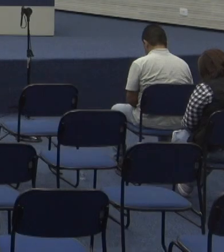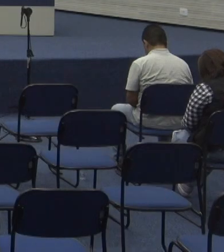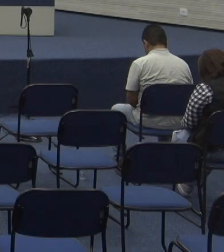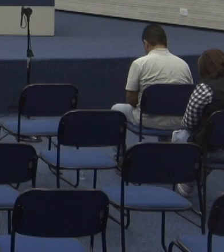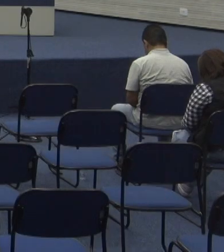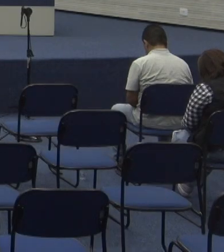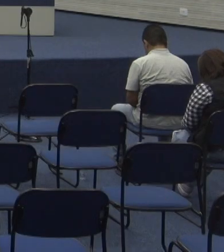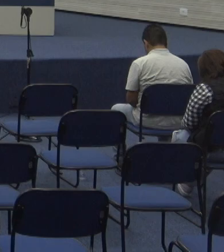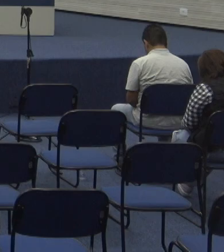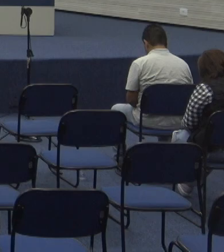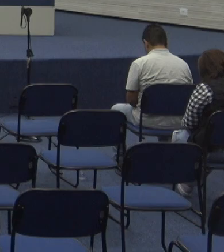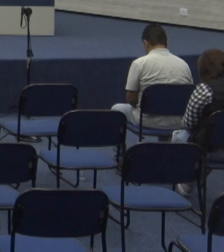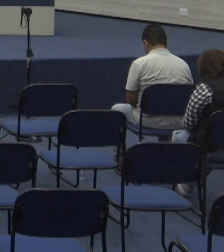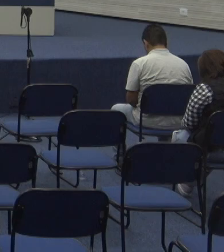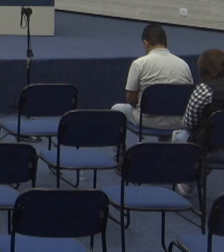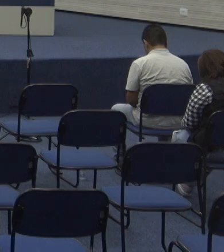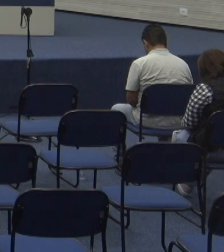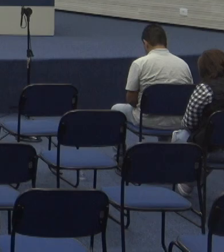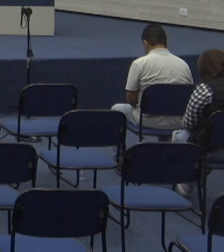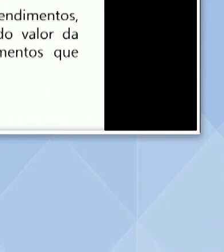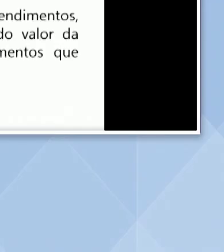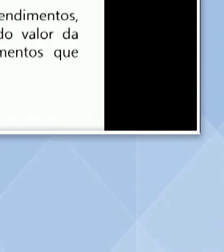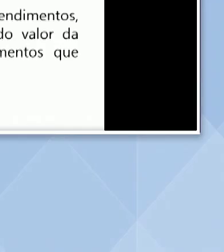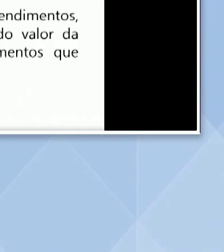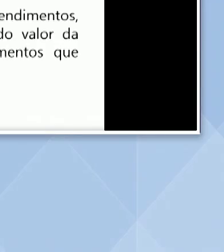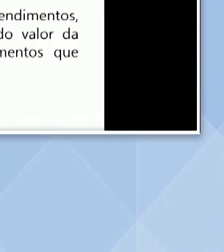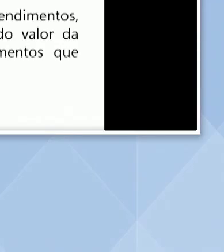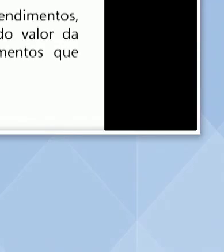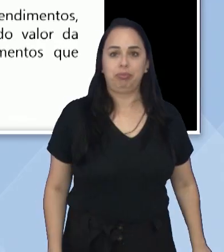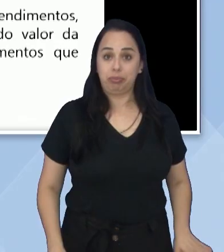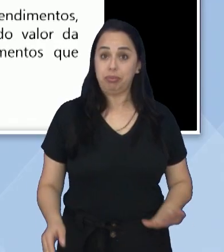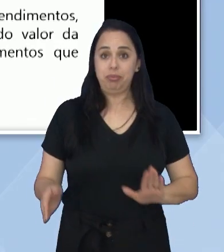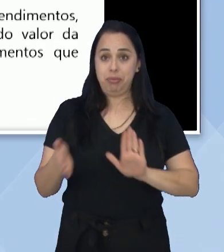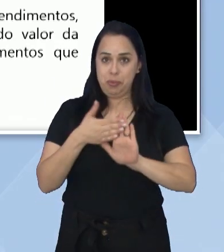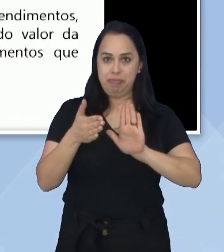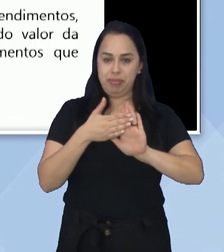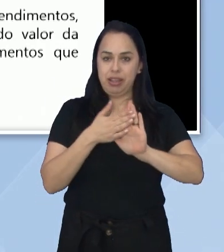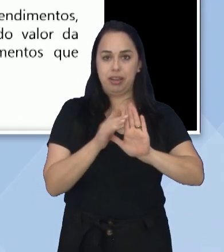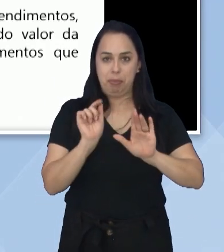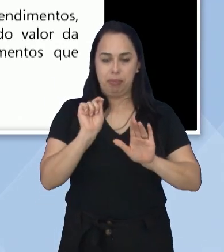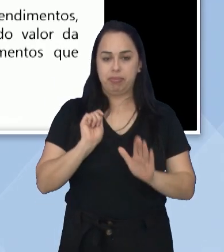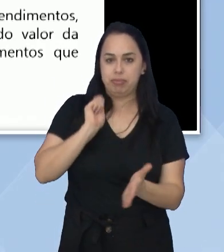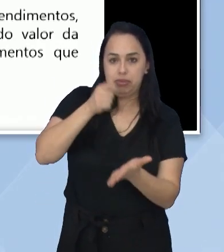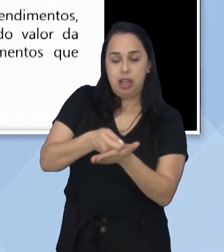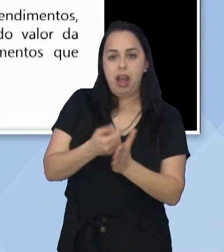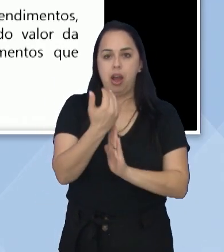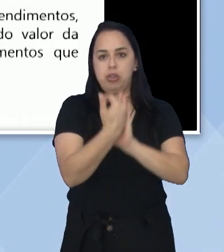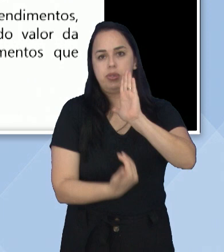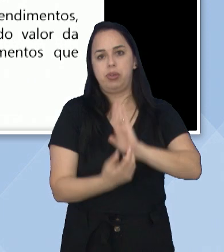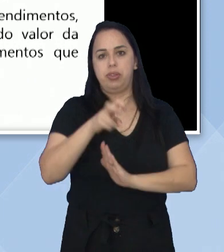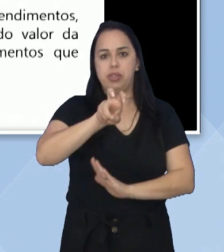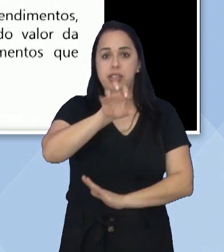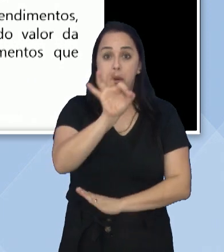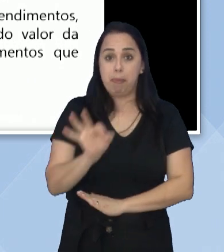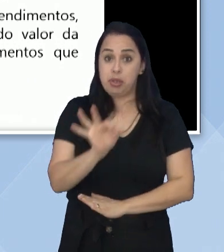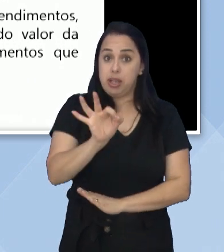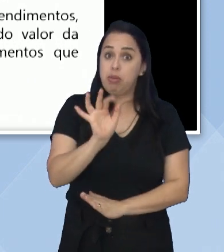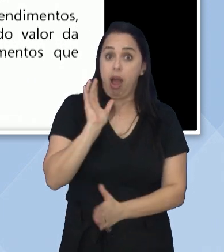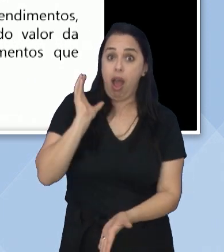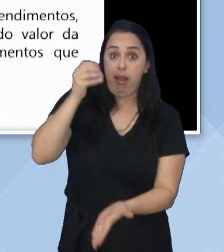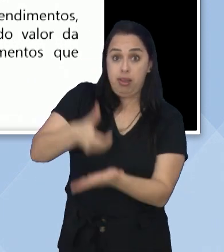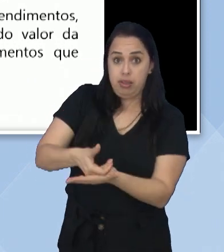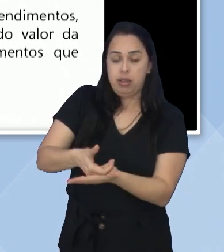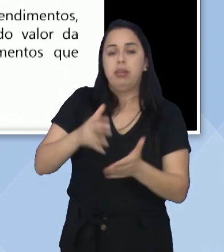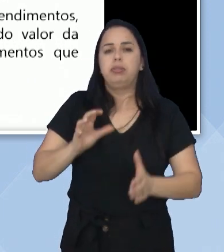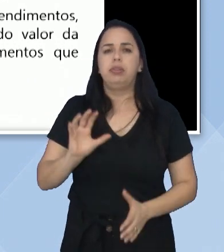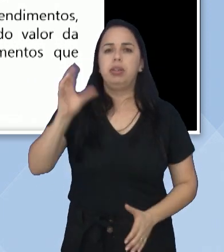último slide aqui nós estamos propondo também no pagamento da outorga porque assim é um desconto de 5% à vista por que que tá acontecendo